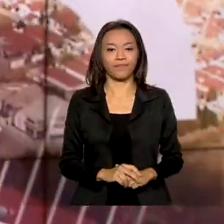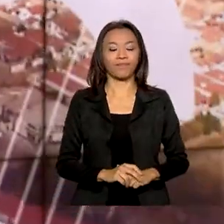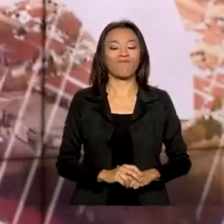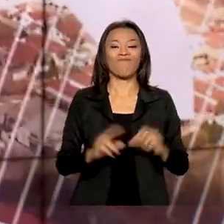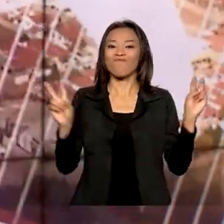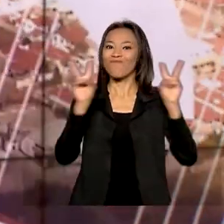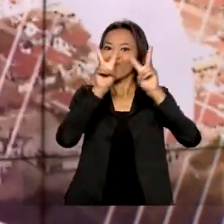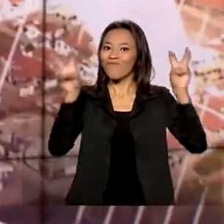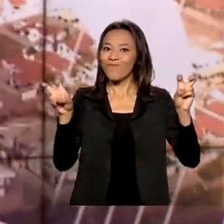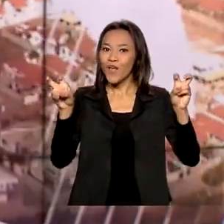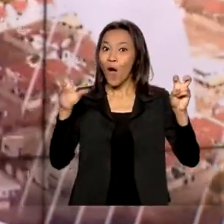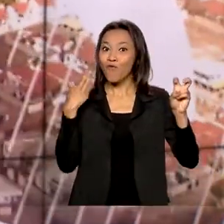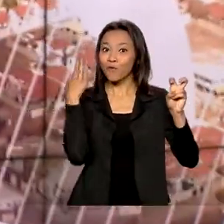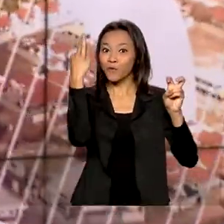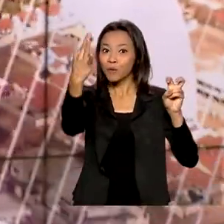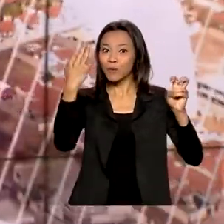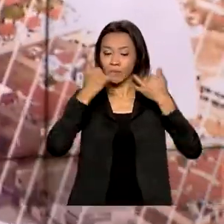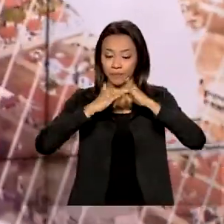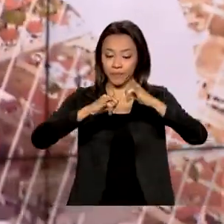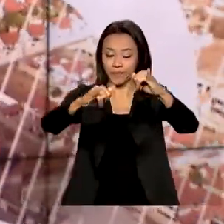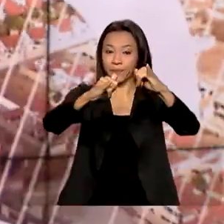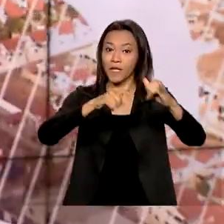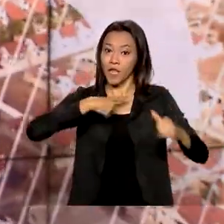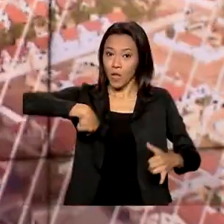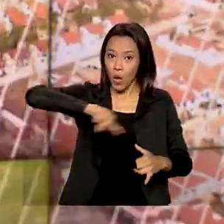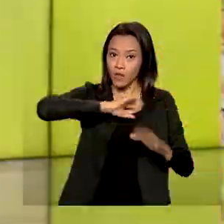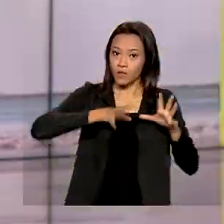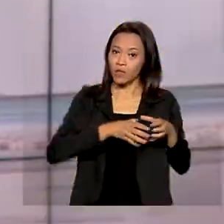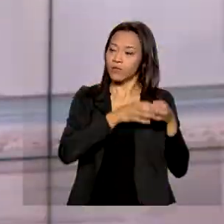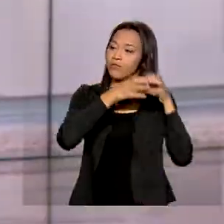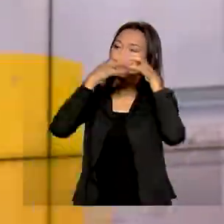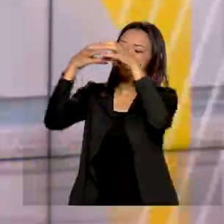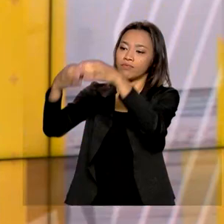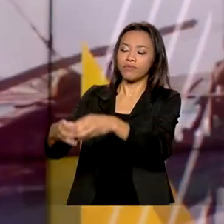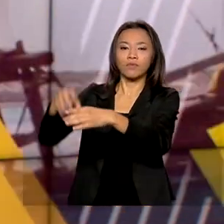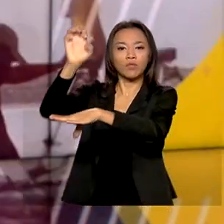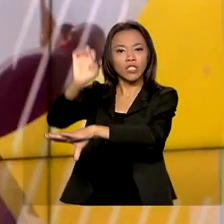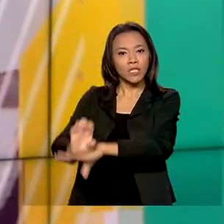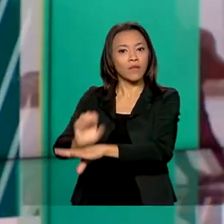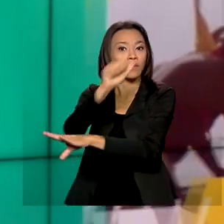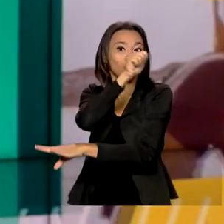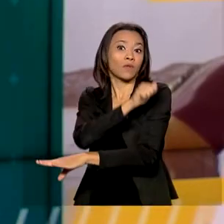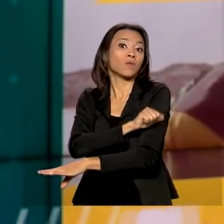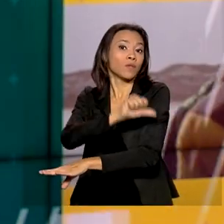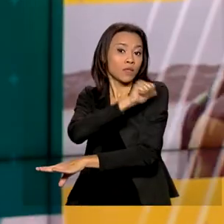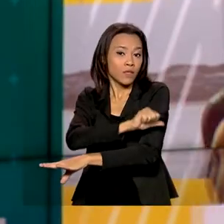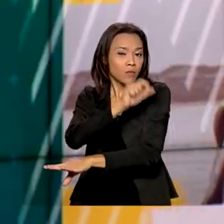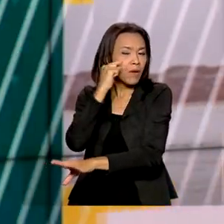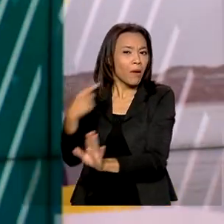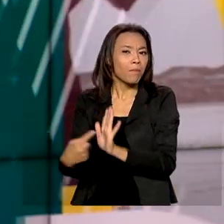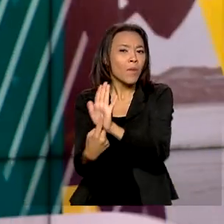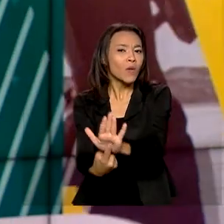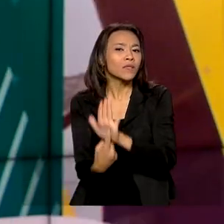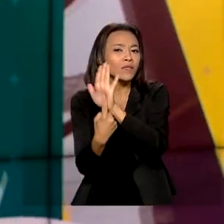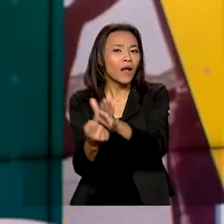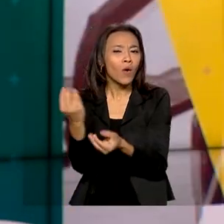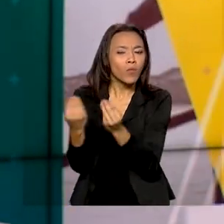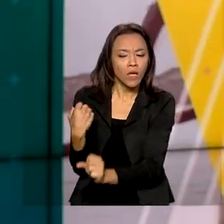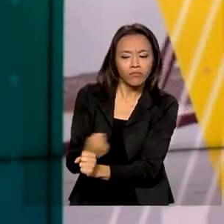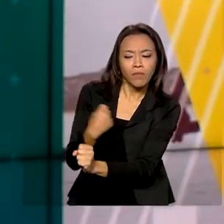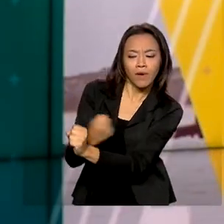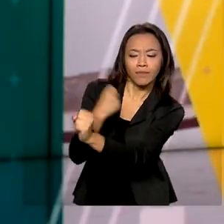O futuro da energia. Nossa equipe foi a Angra dos Reis, no litoral sul do Rio de Janeiro, para mostrar as obras da usina Angra